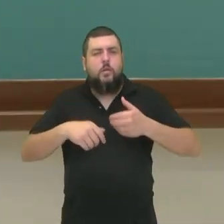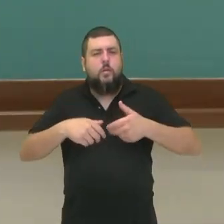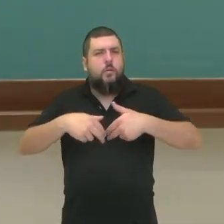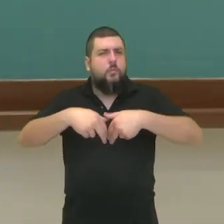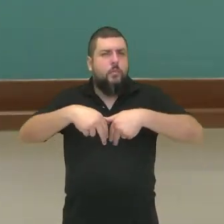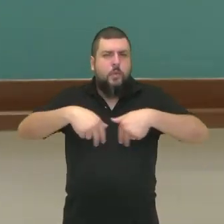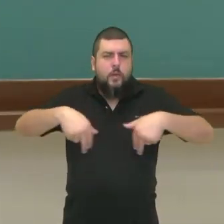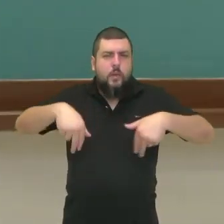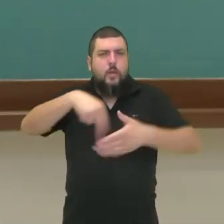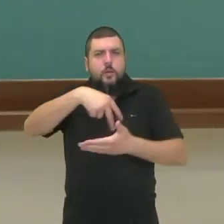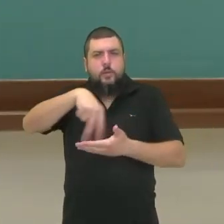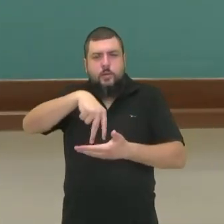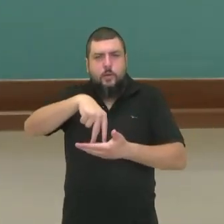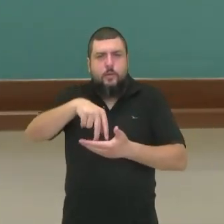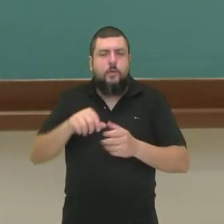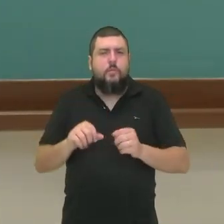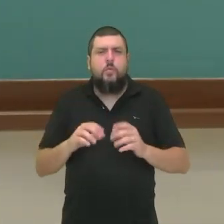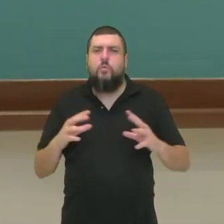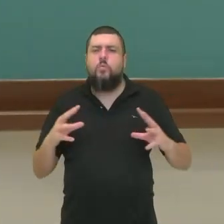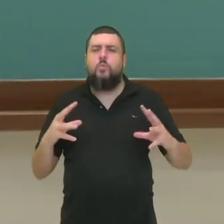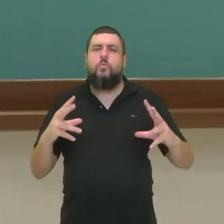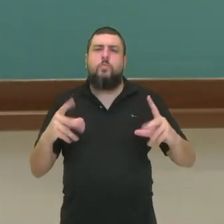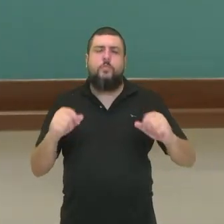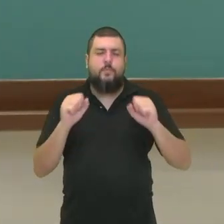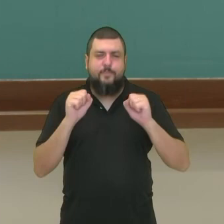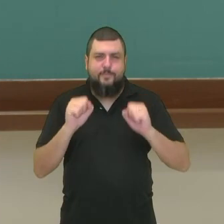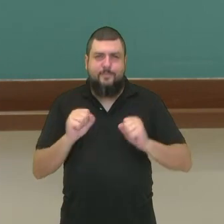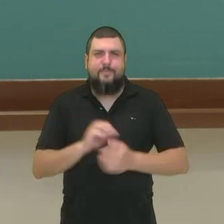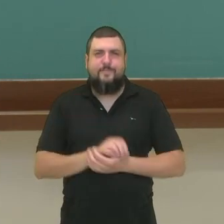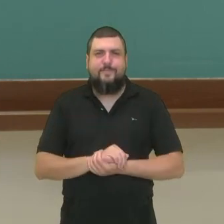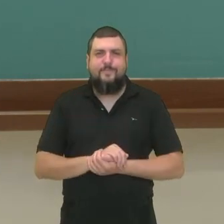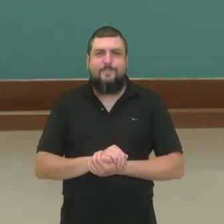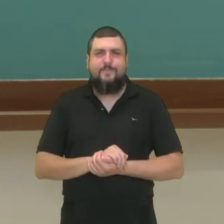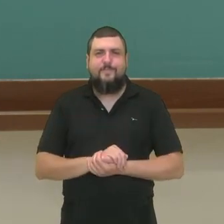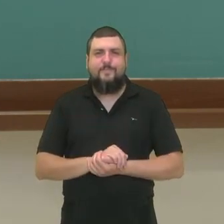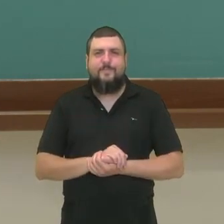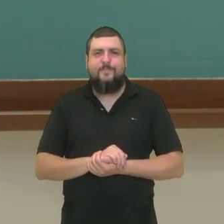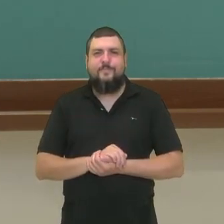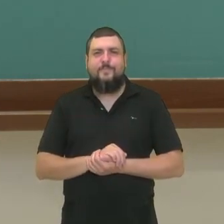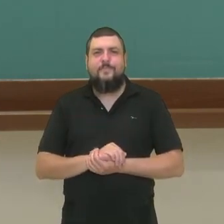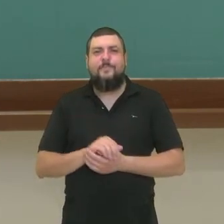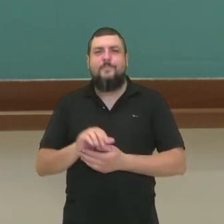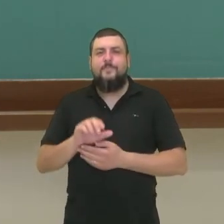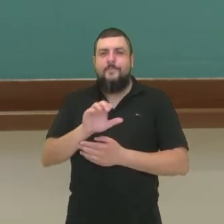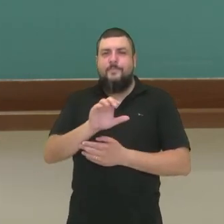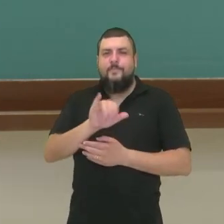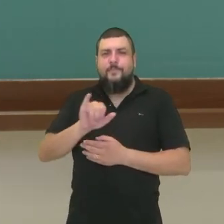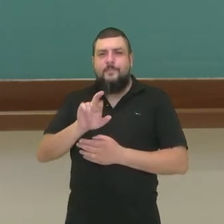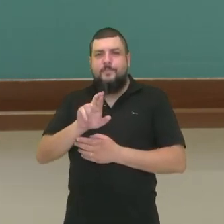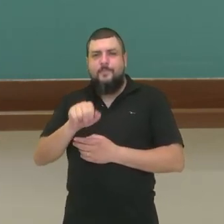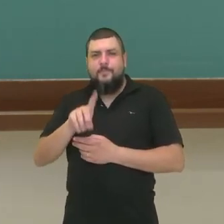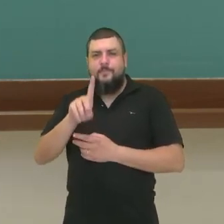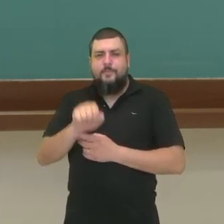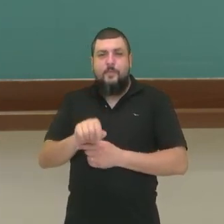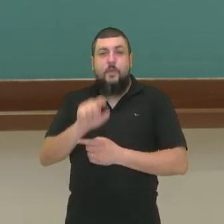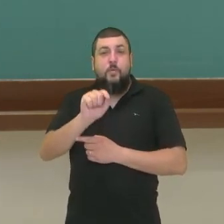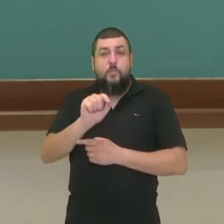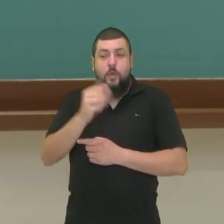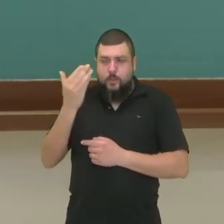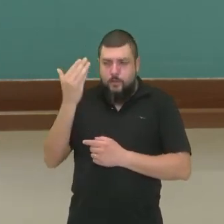são cirandeiros, todos podem cirandar, né? E a ciranda, que começa com o universo de adultos, ela